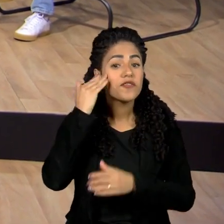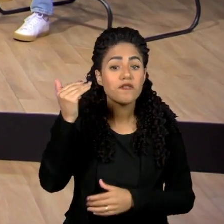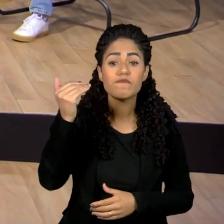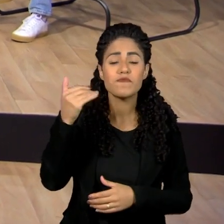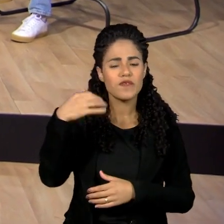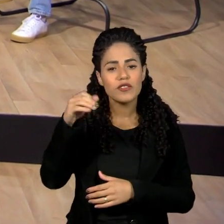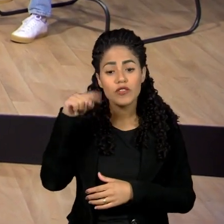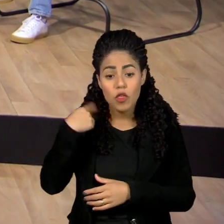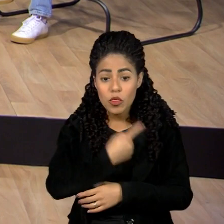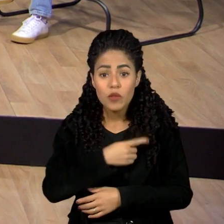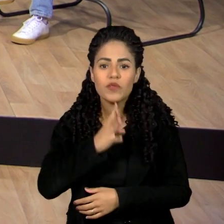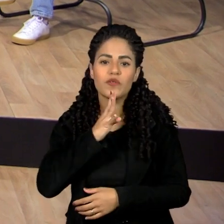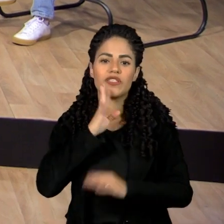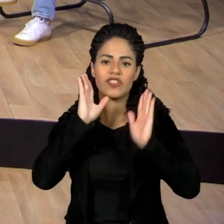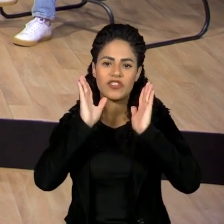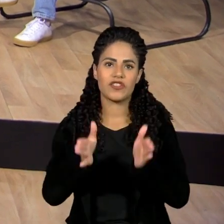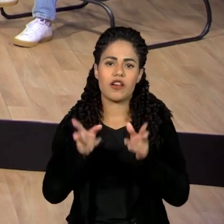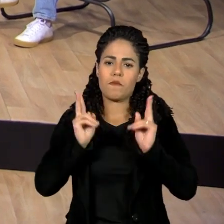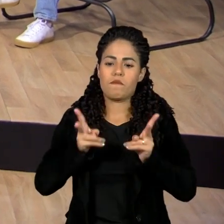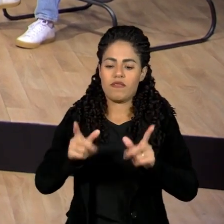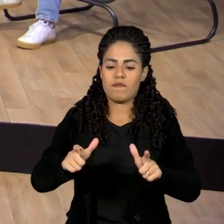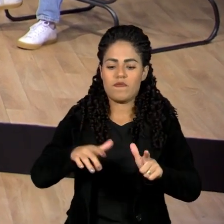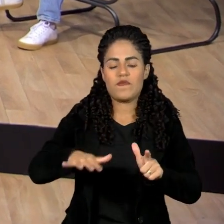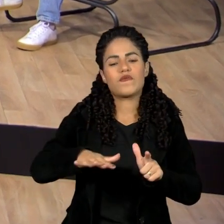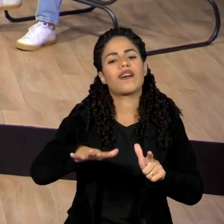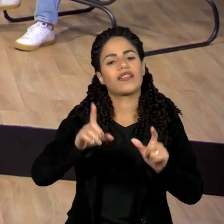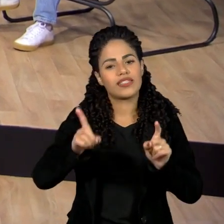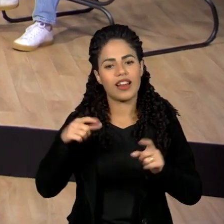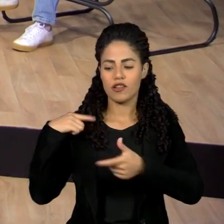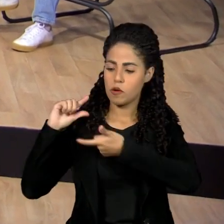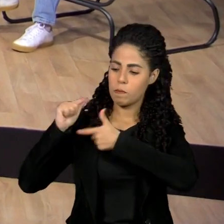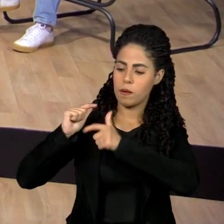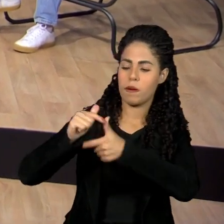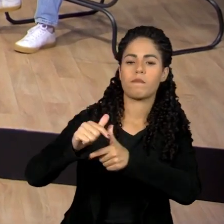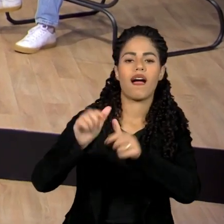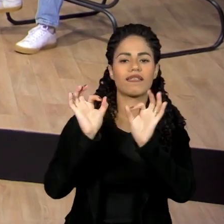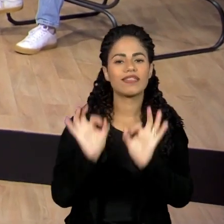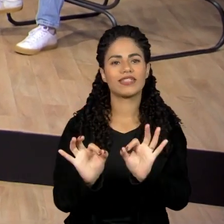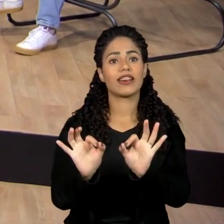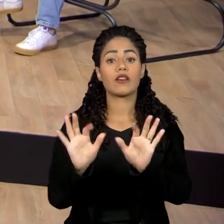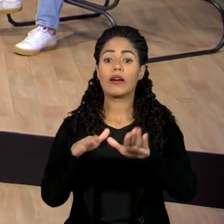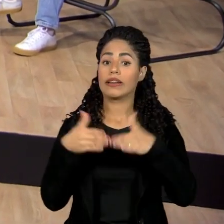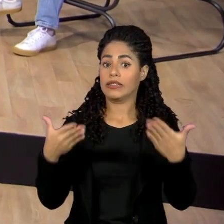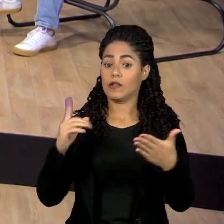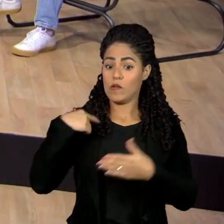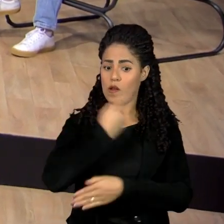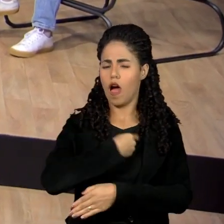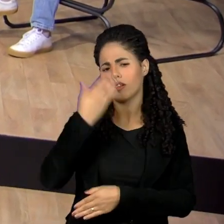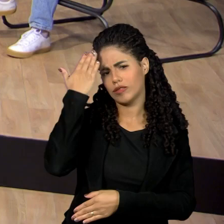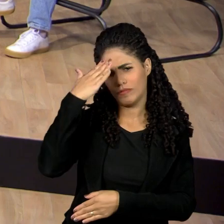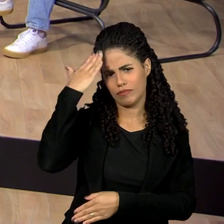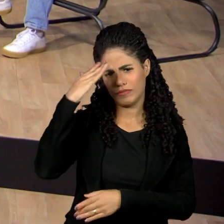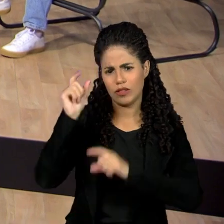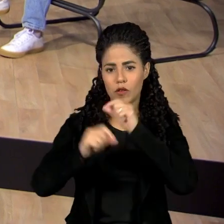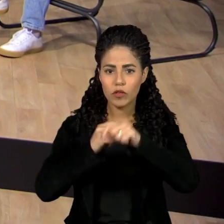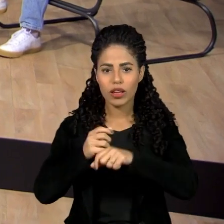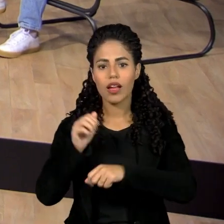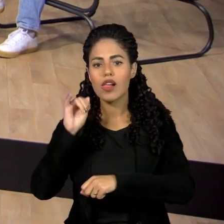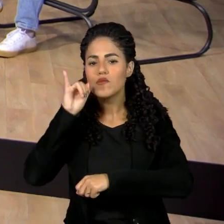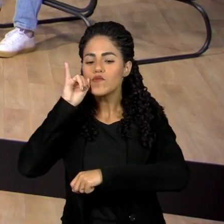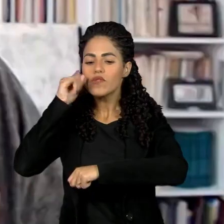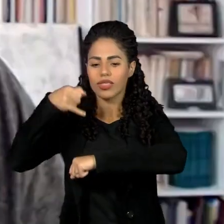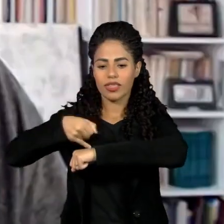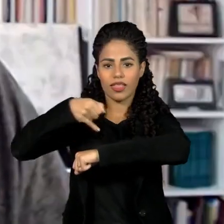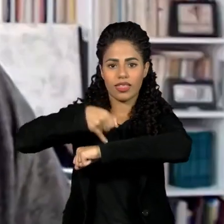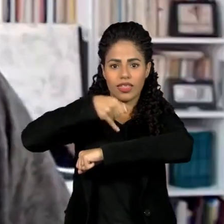Tudo isso vem do mesmo lugar, tudo isso vem da tradição, né? Então, quando a gente entende que tanto o saci